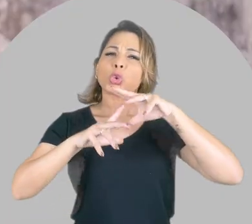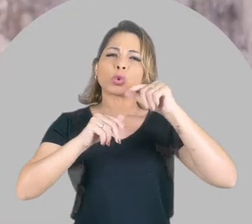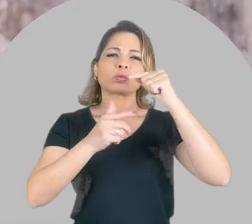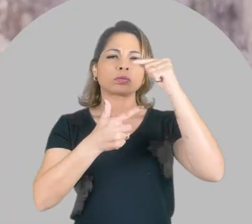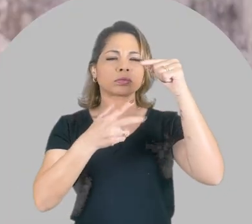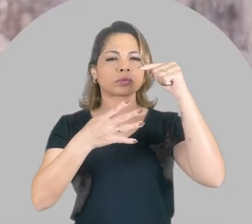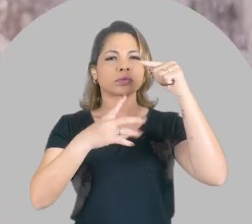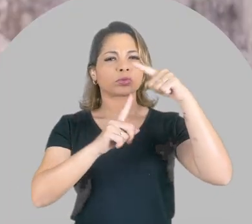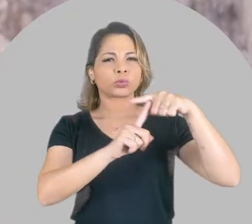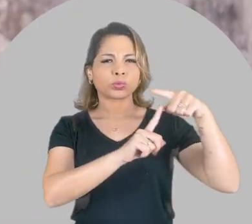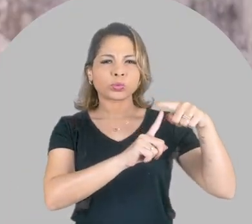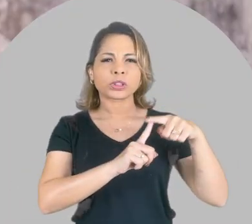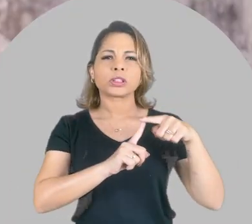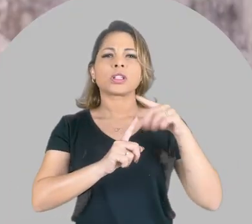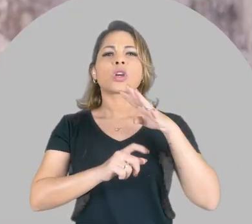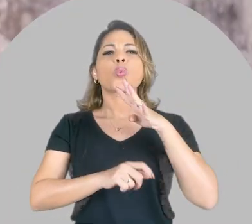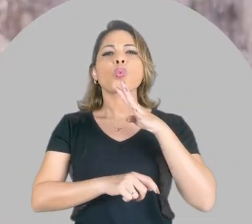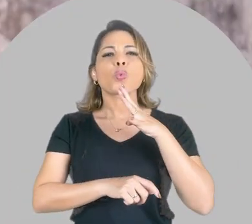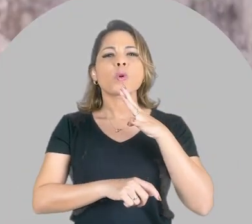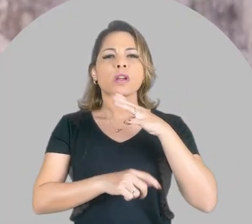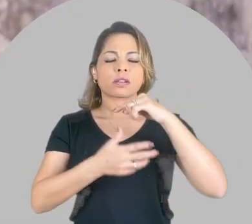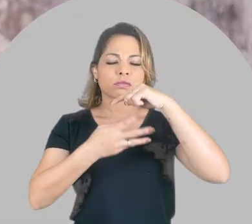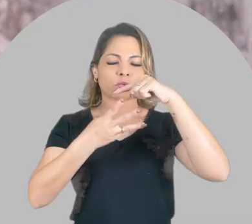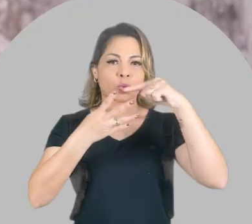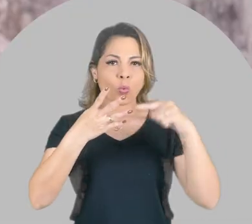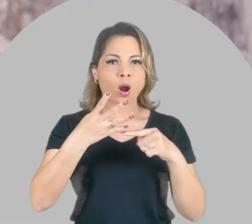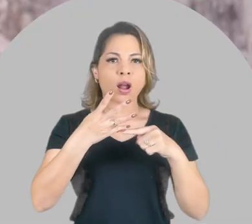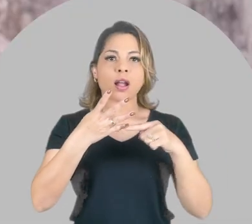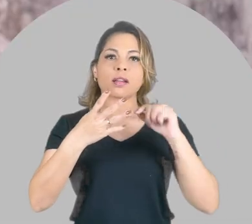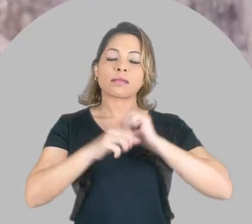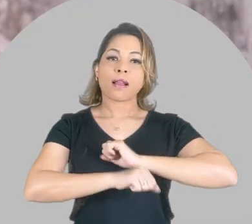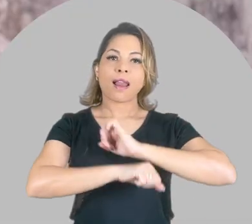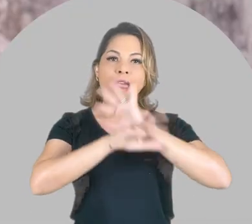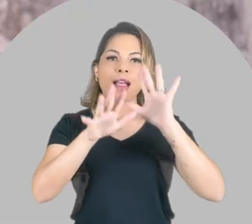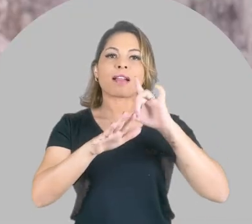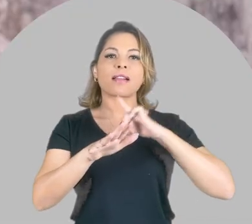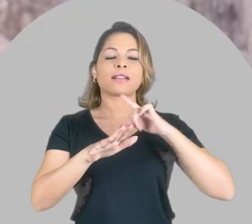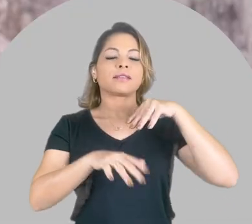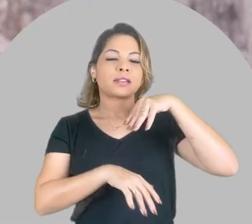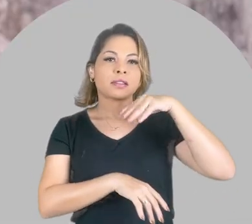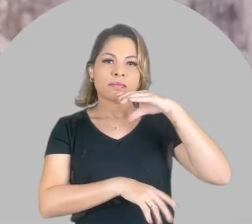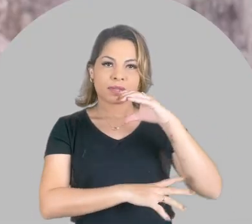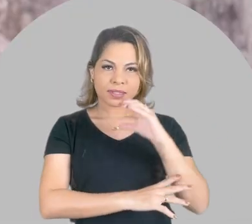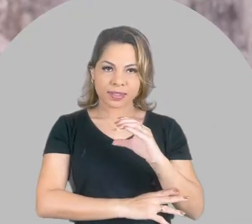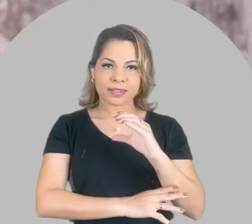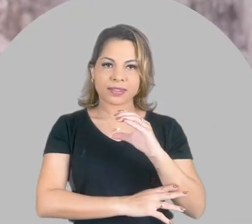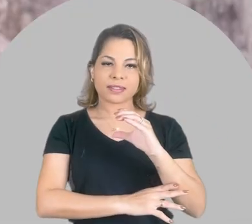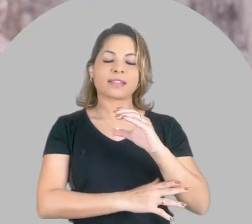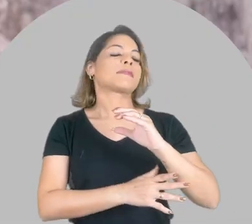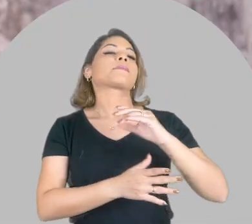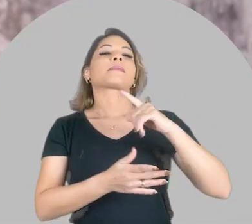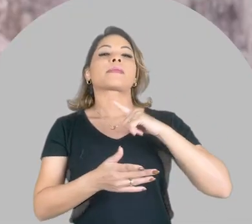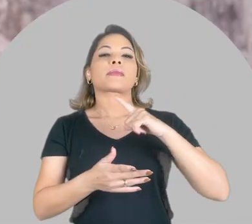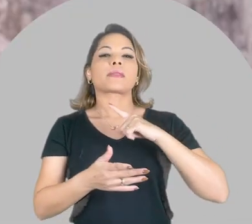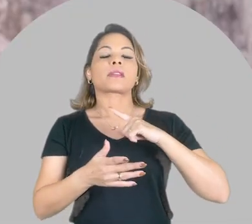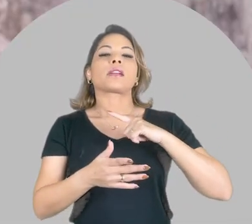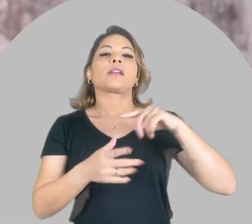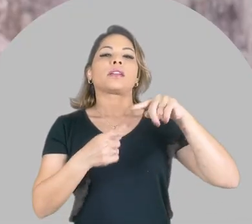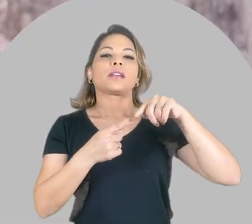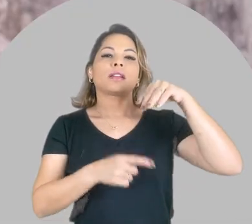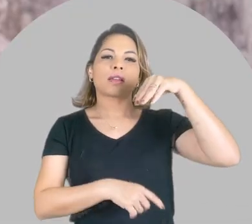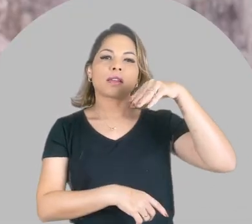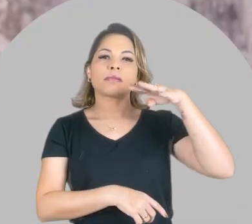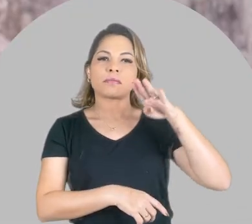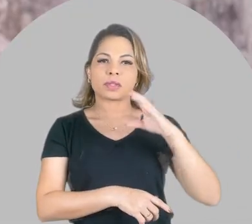os elementos que a gente conhece, né, os quatro essências, né, eles já são bem claros, né, que é o MC, né, que é o rap, que é o